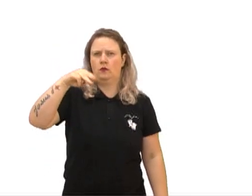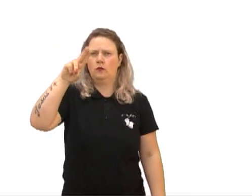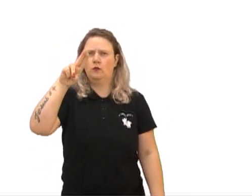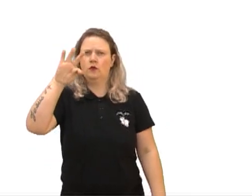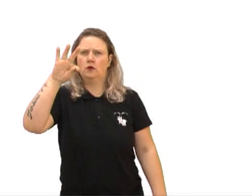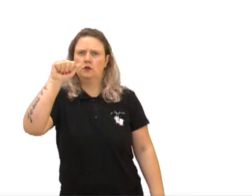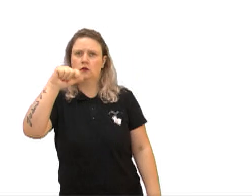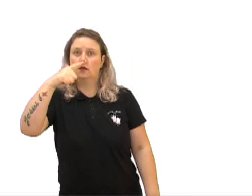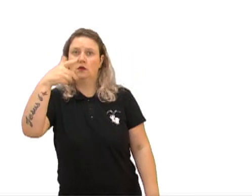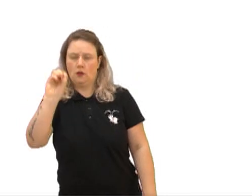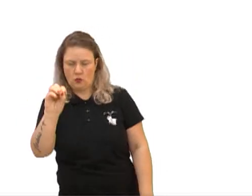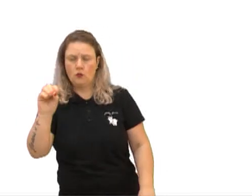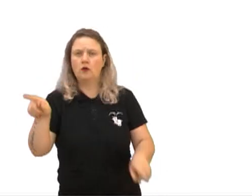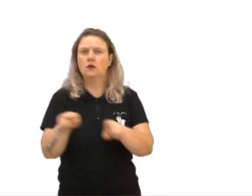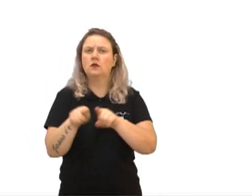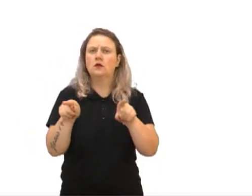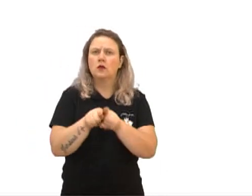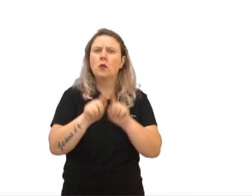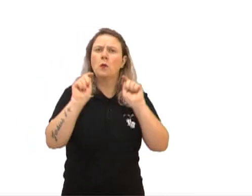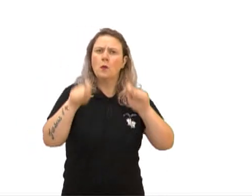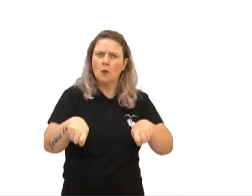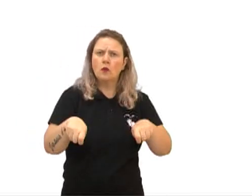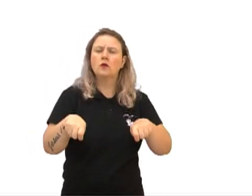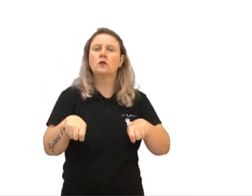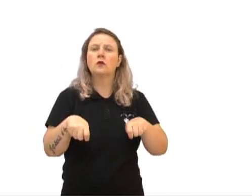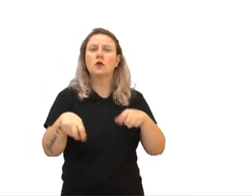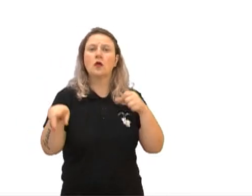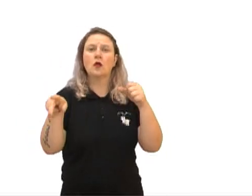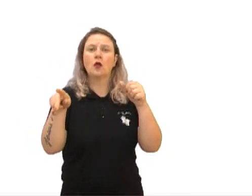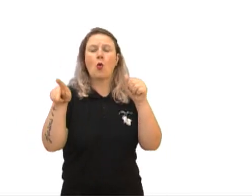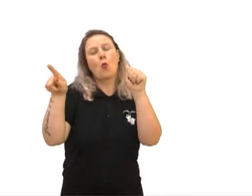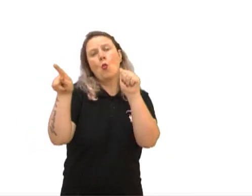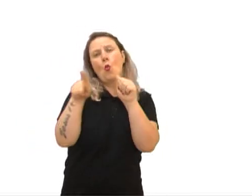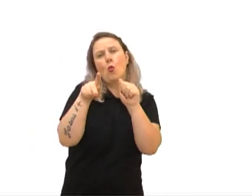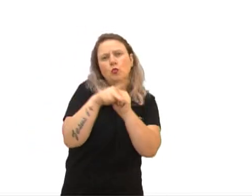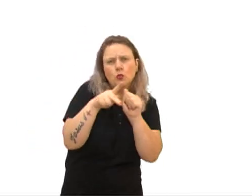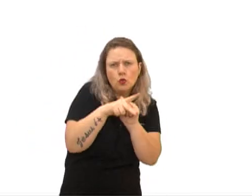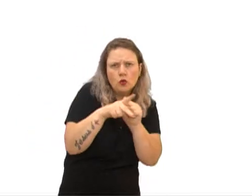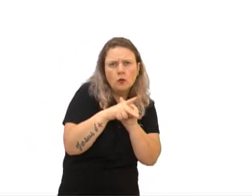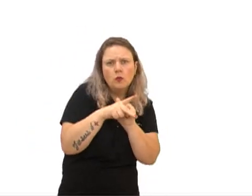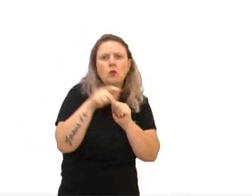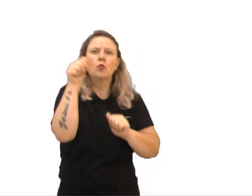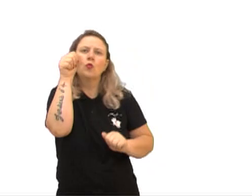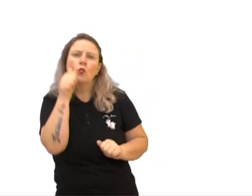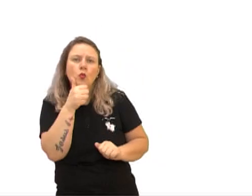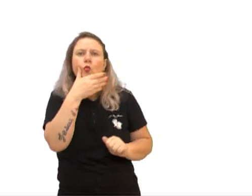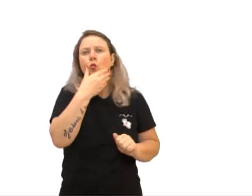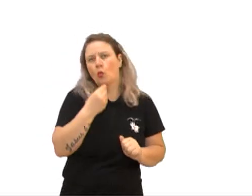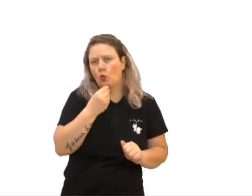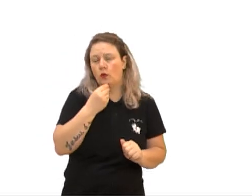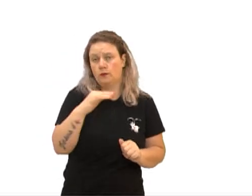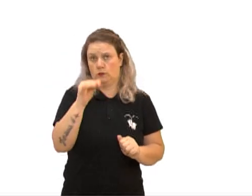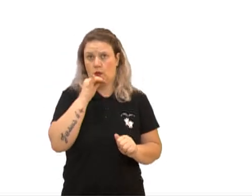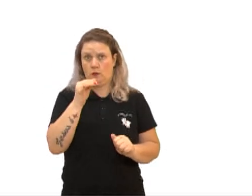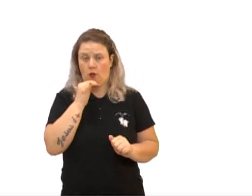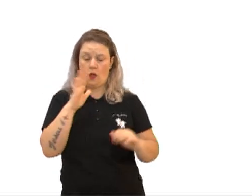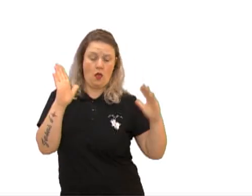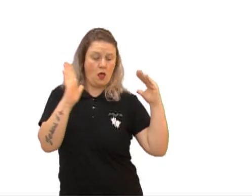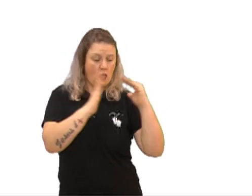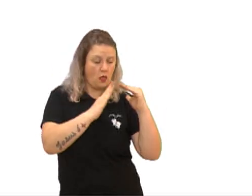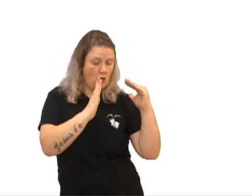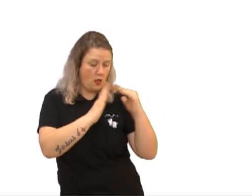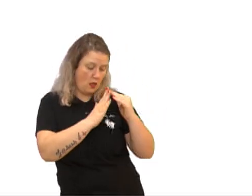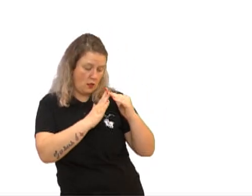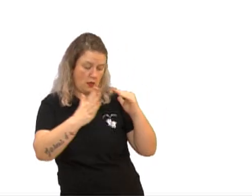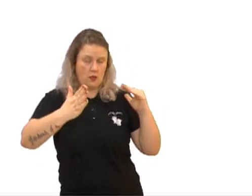é um substantivo, pode ser permutado pelos pronomes ele, ela, eles ou elas. Observem um exemplo. A casa da minha avó é